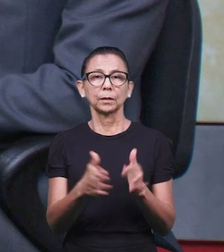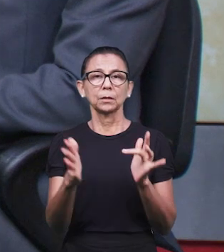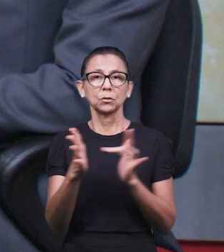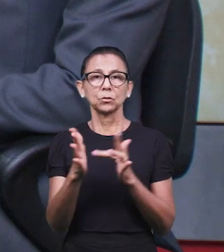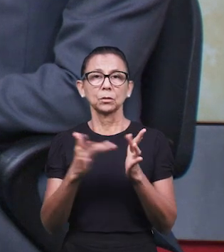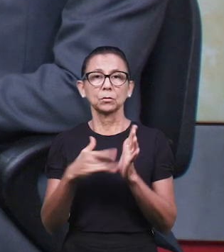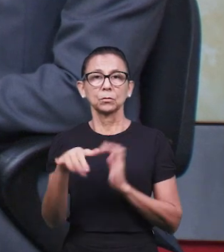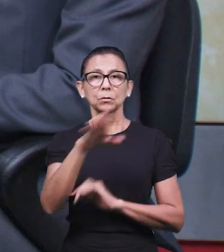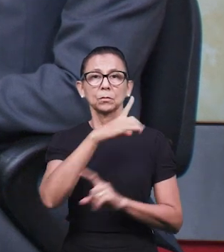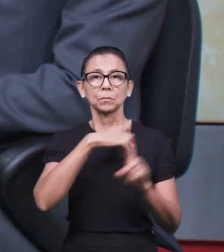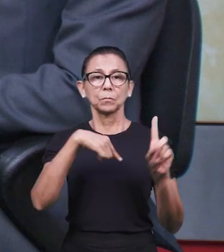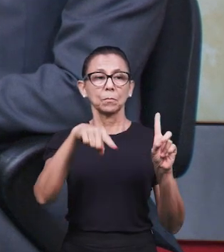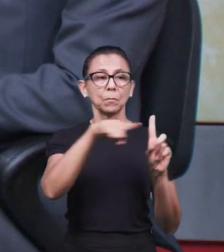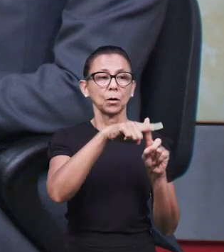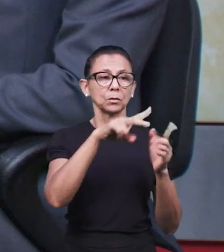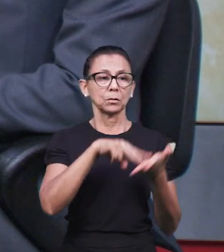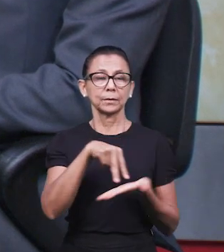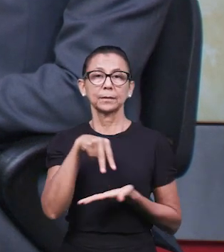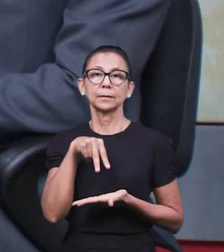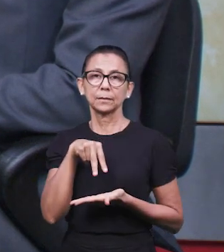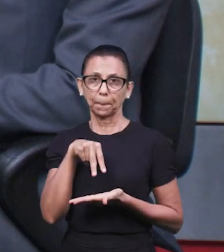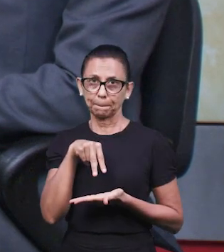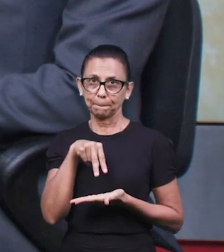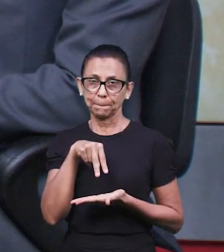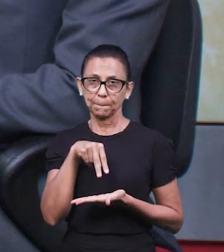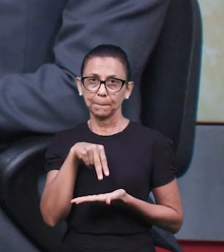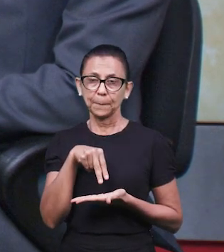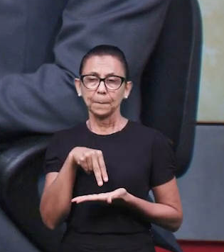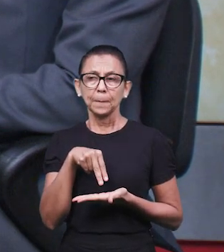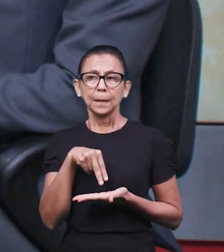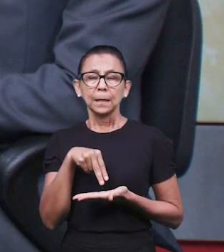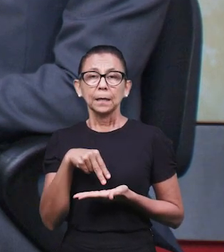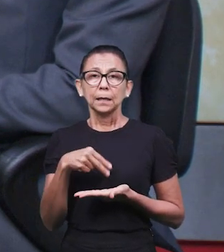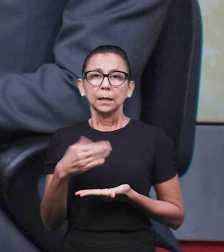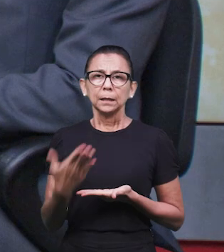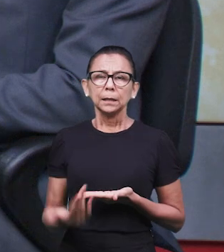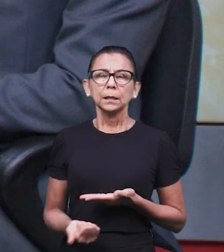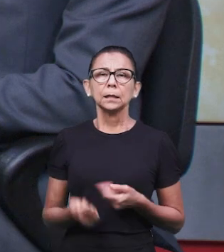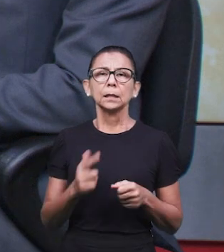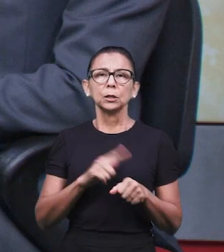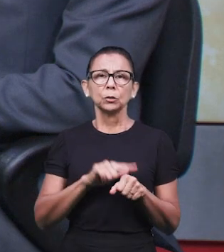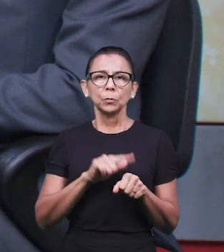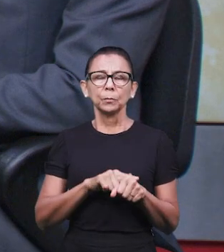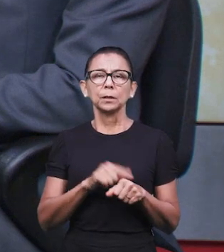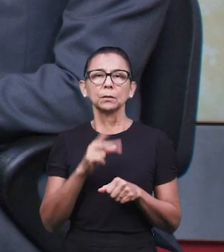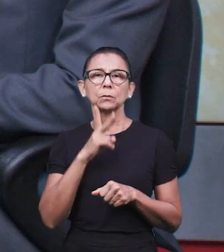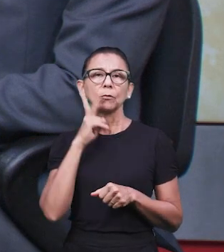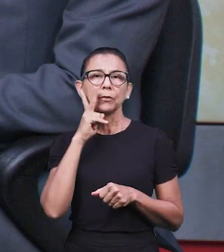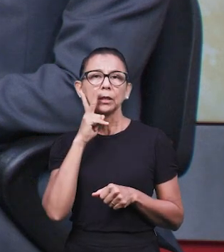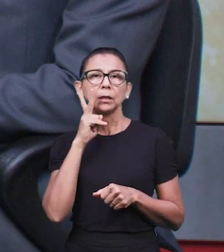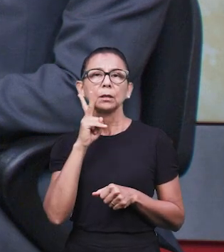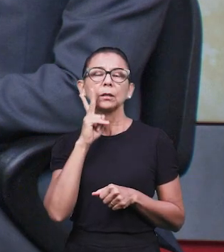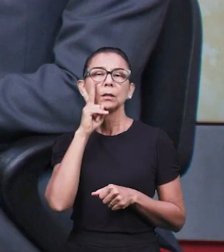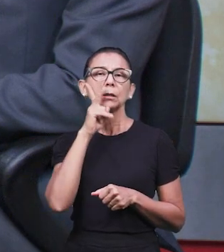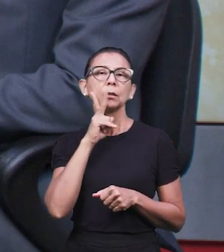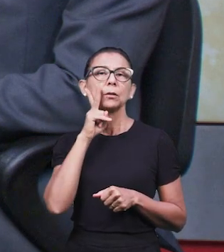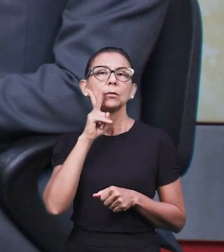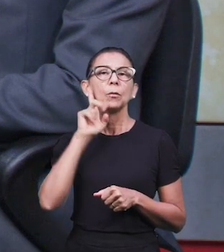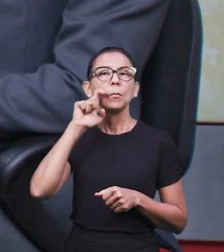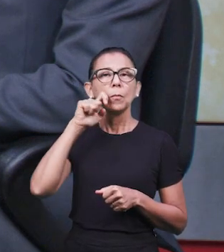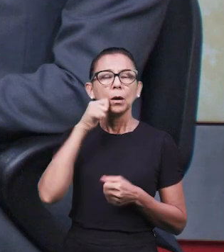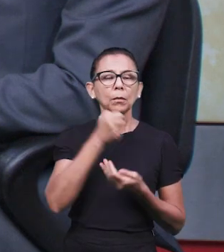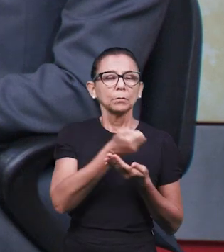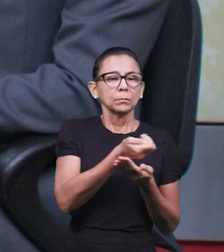Senhor Jesus. Uhum. Né? E no momento em que os elementos foram distribuídos da ceia e que nós